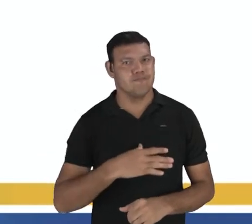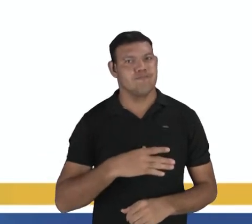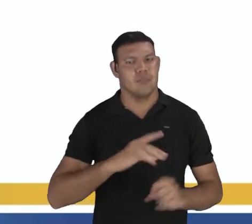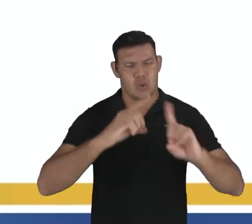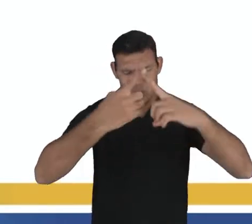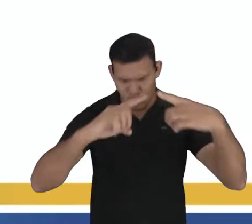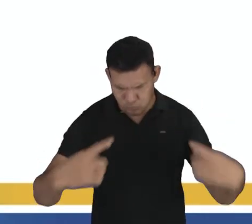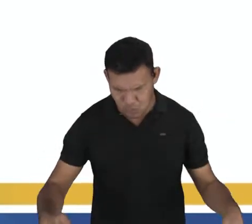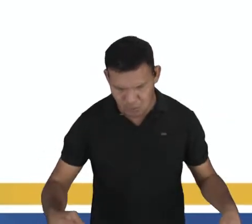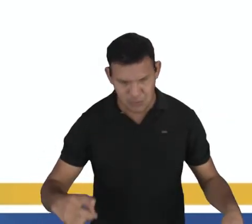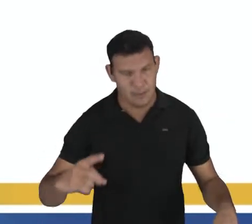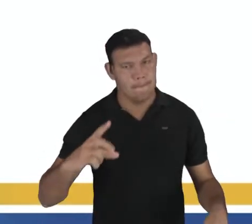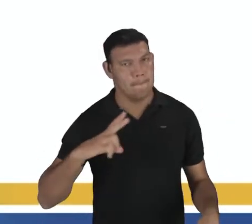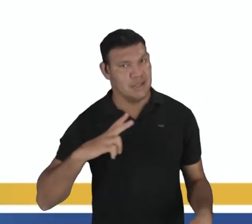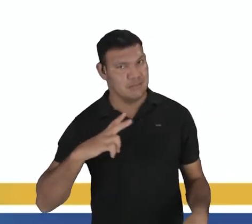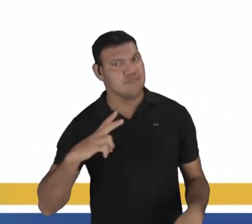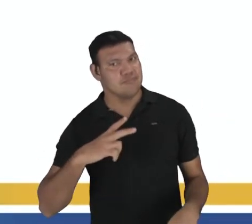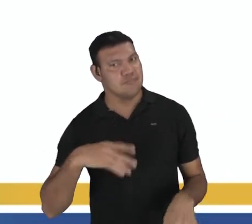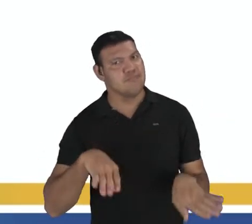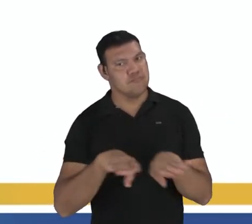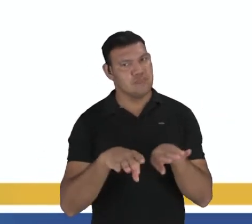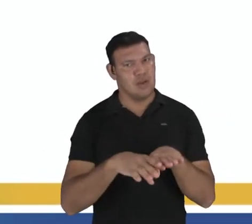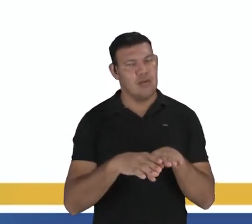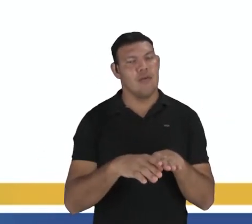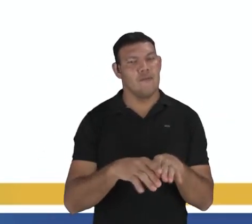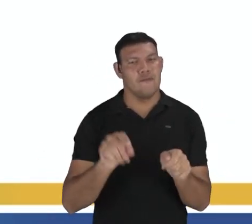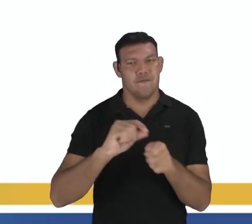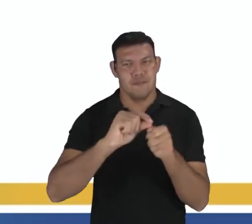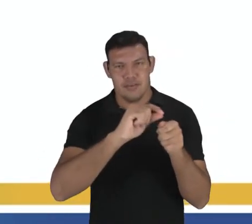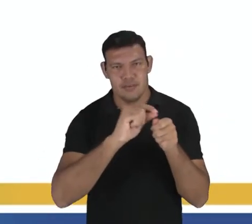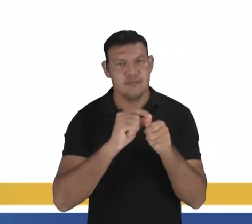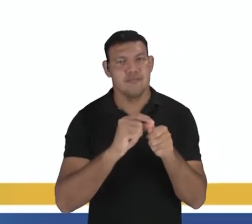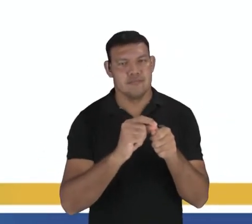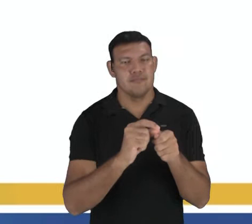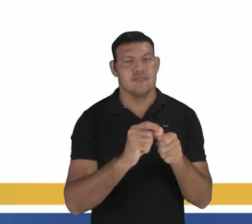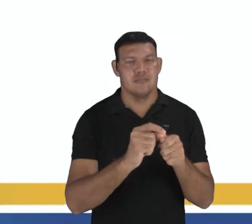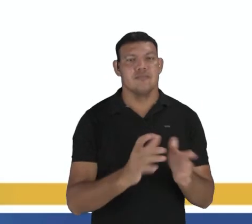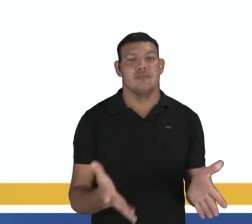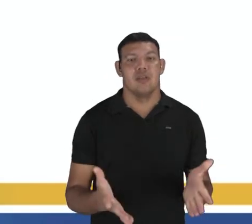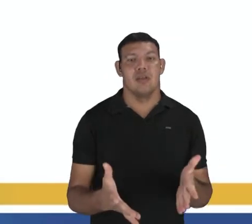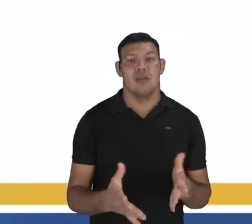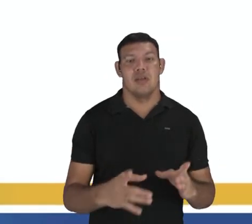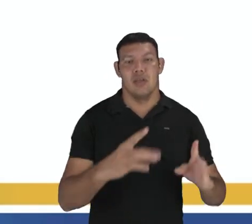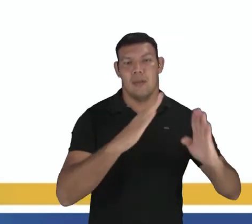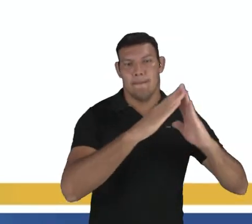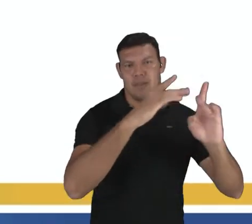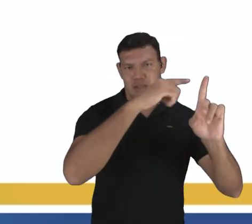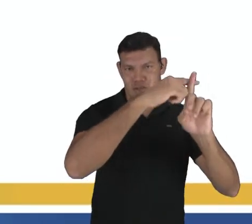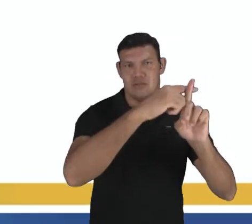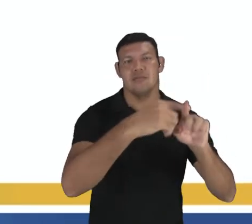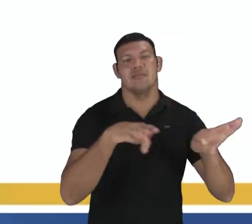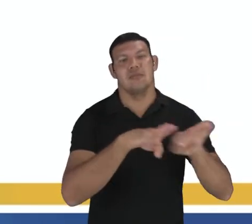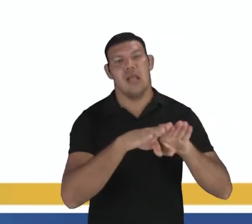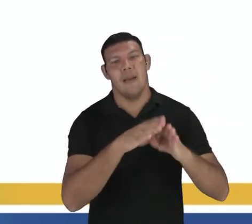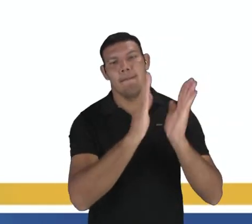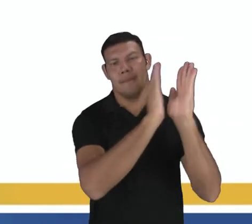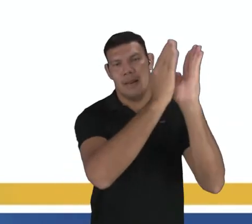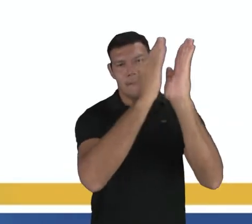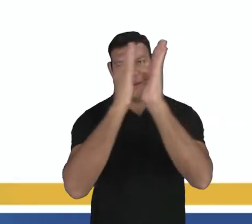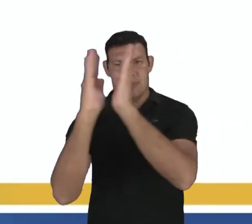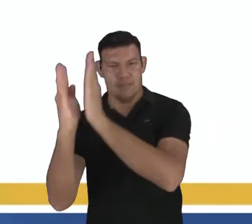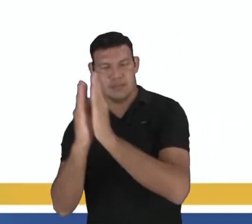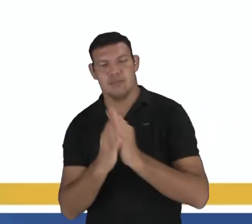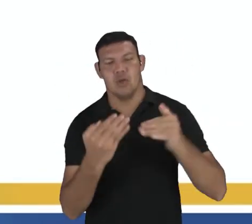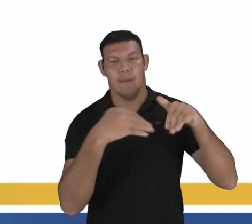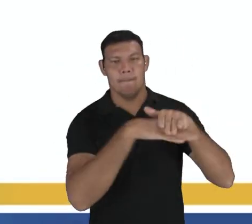deuses particulares, por isso construíram grandiosos templos, né? Que serviam também de bibliotecas,